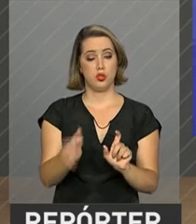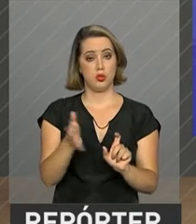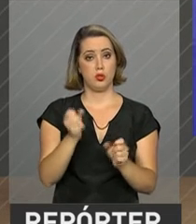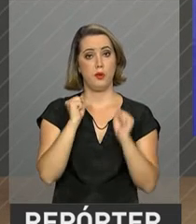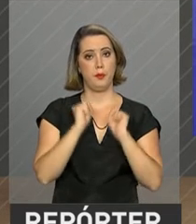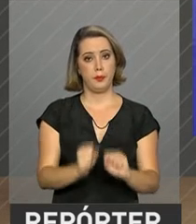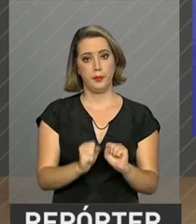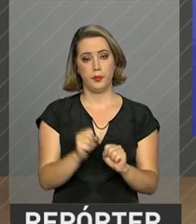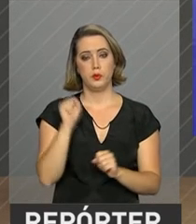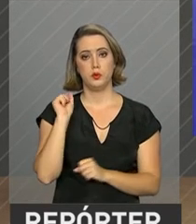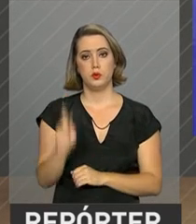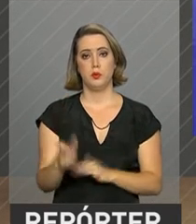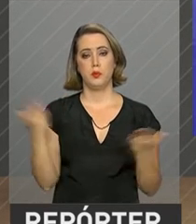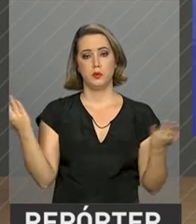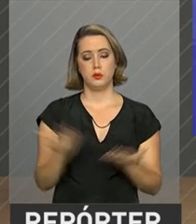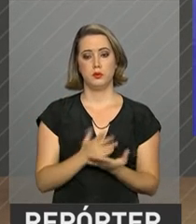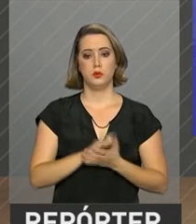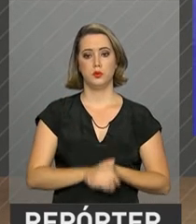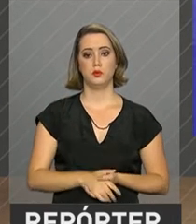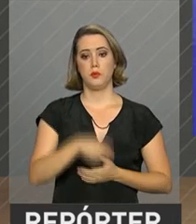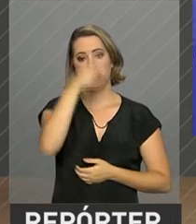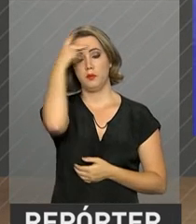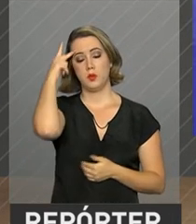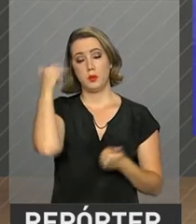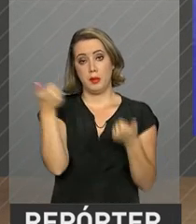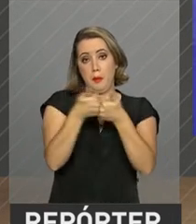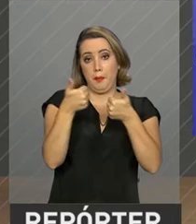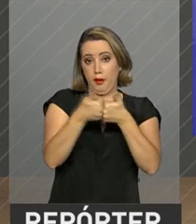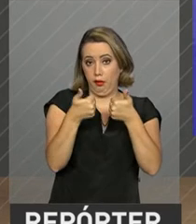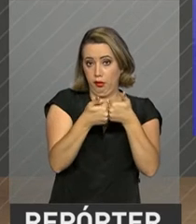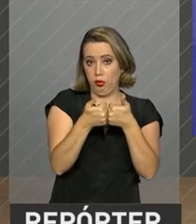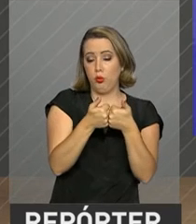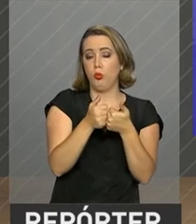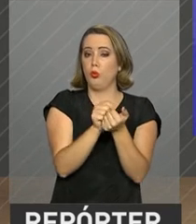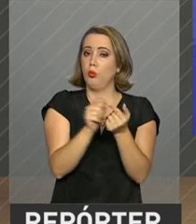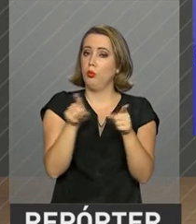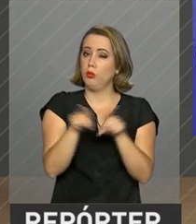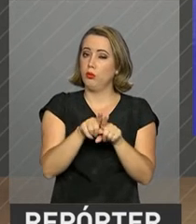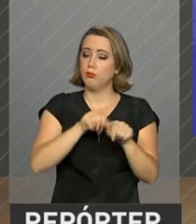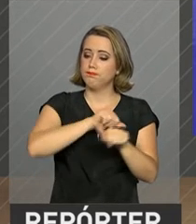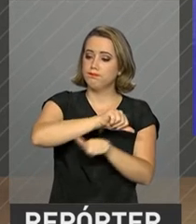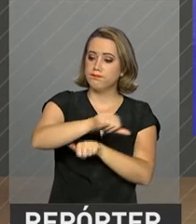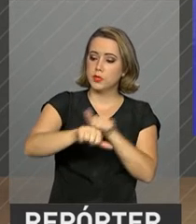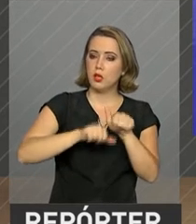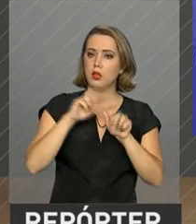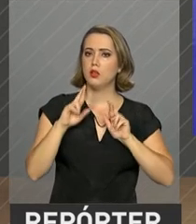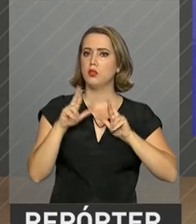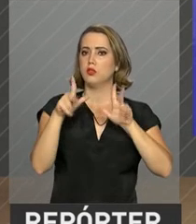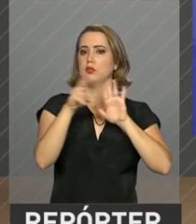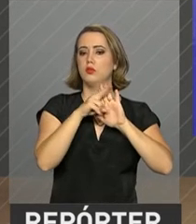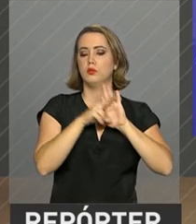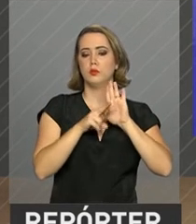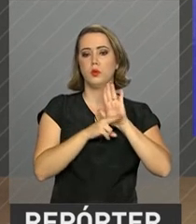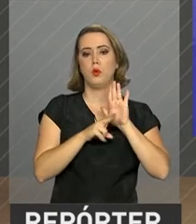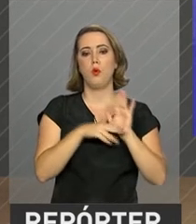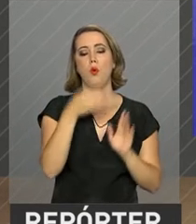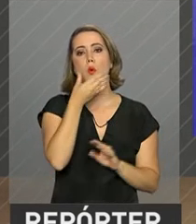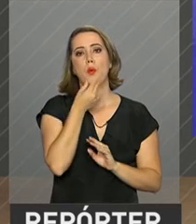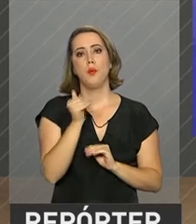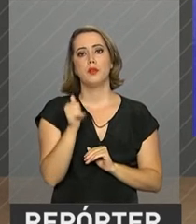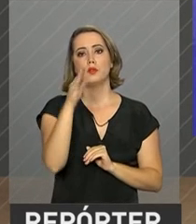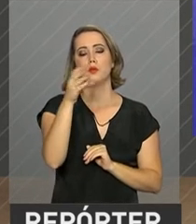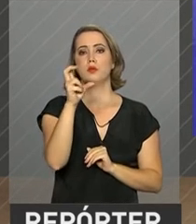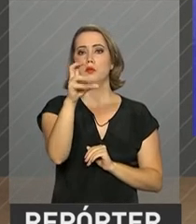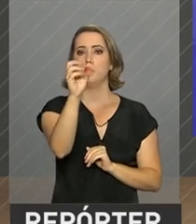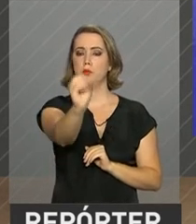hoje para quem está perto de se aposentar haverá regras de transição homens com mais de 50 anos e mulheres